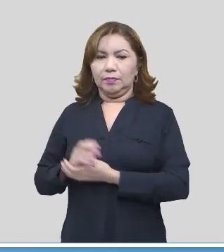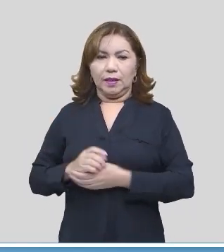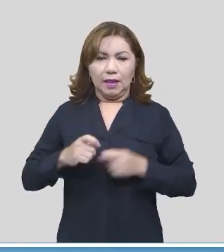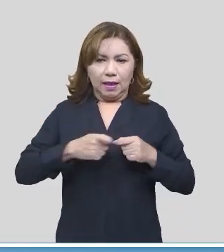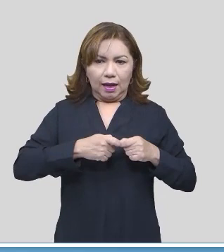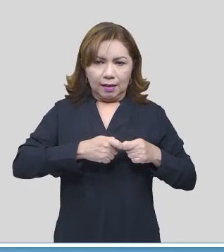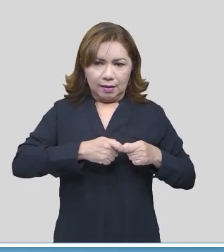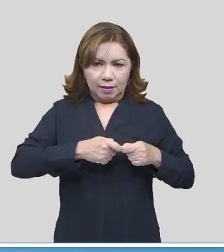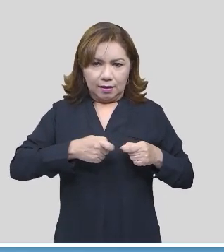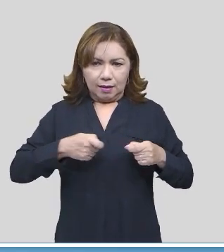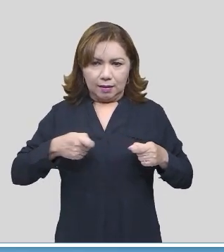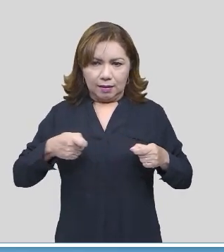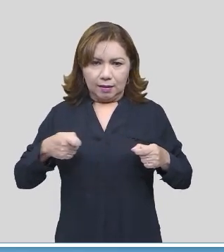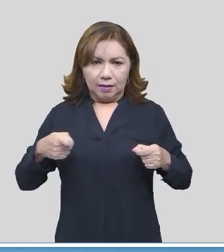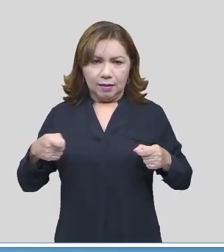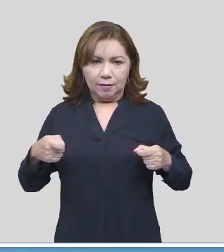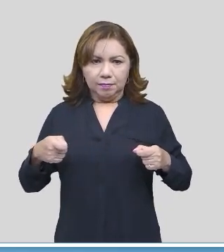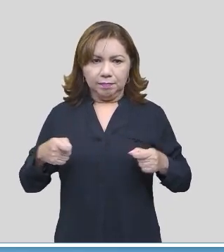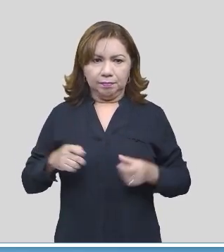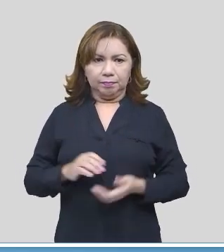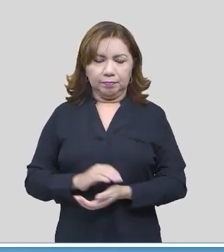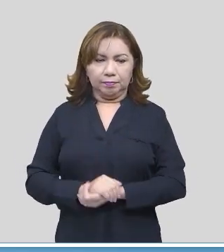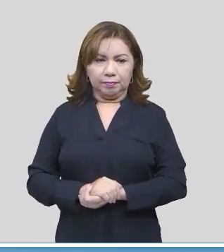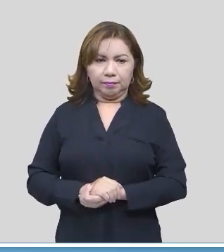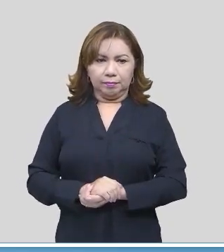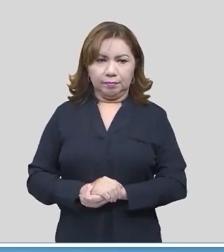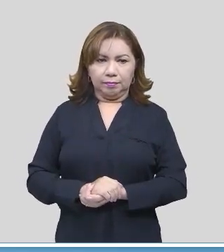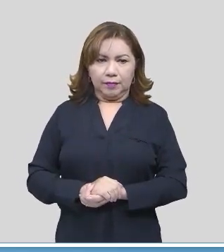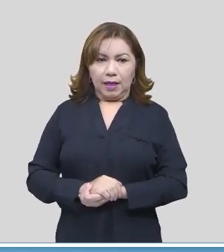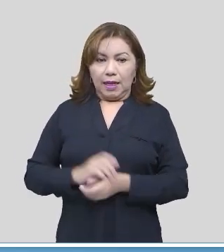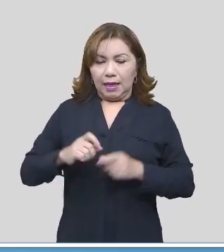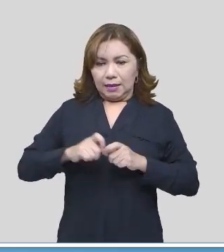trena, metro articulado,